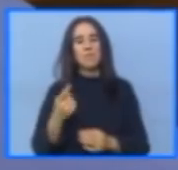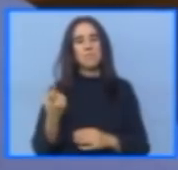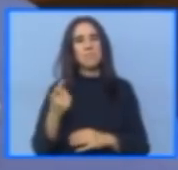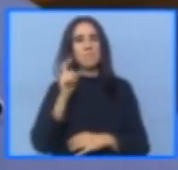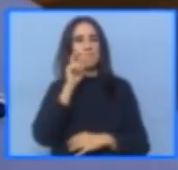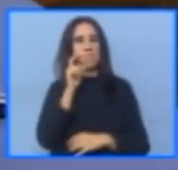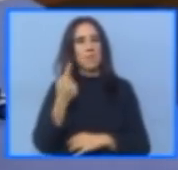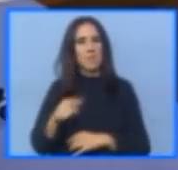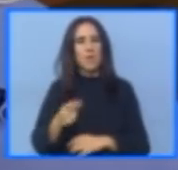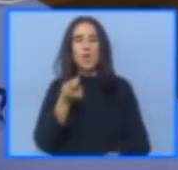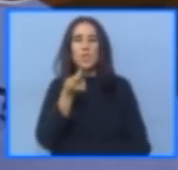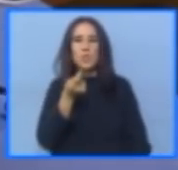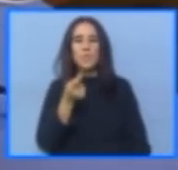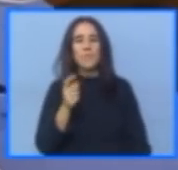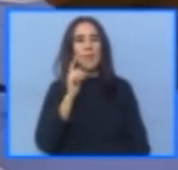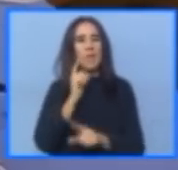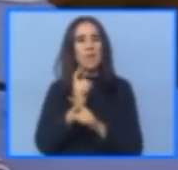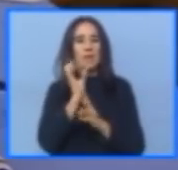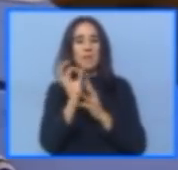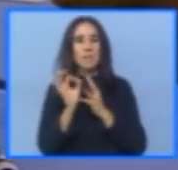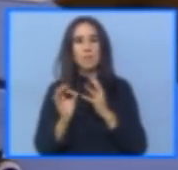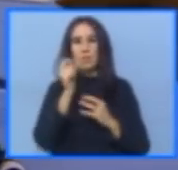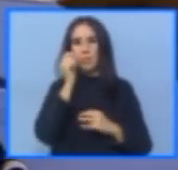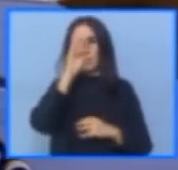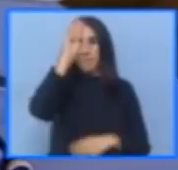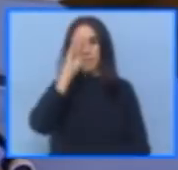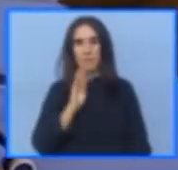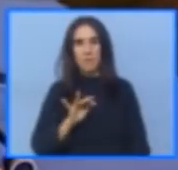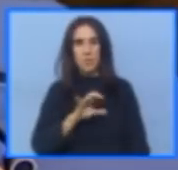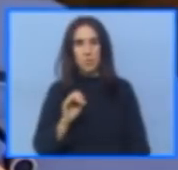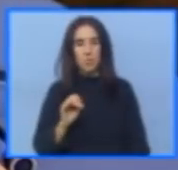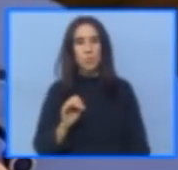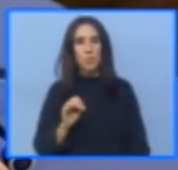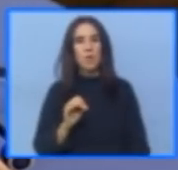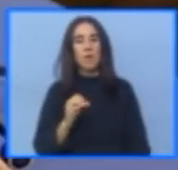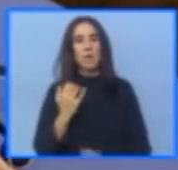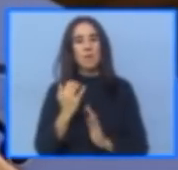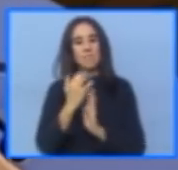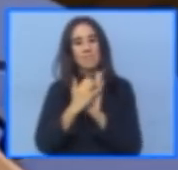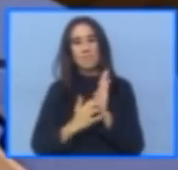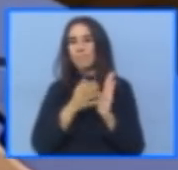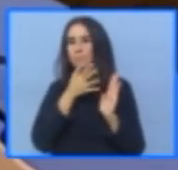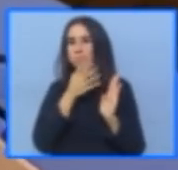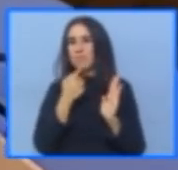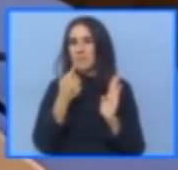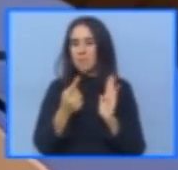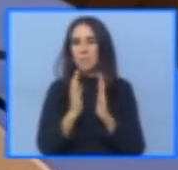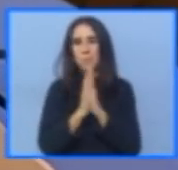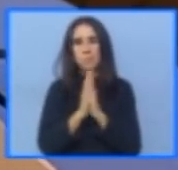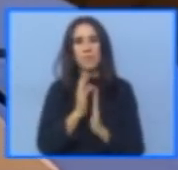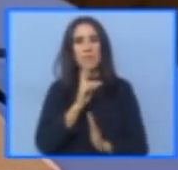edificada, um pouco segundo aquelas características que o Papa Francisco desenhou na homilia em Fátima, uma